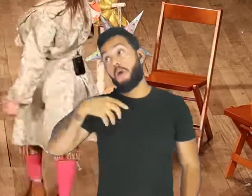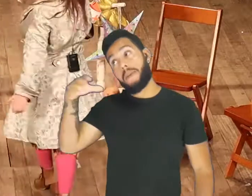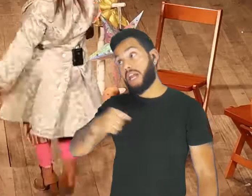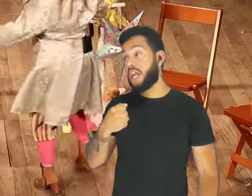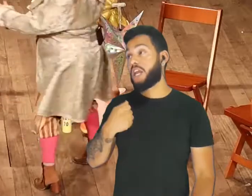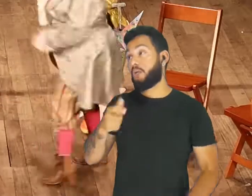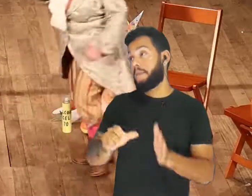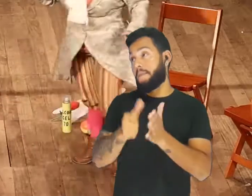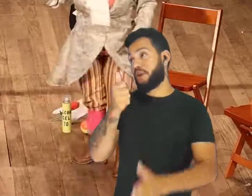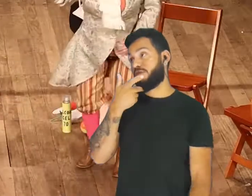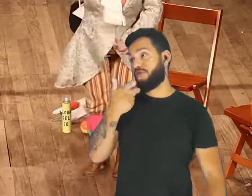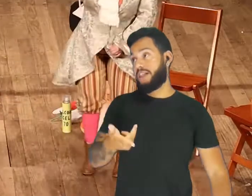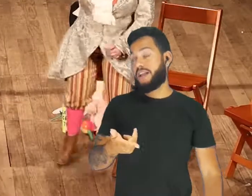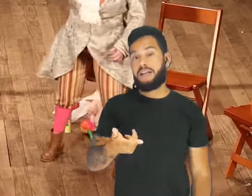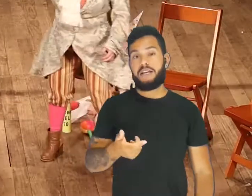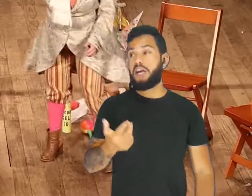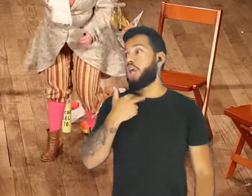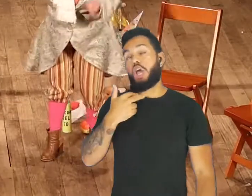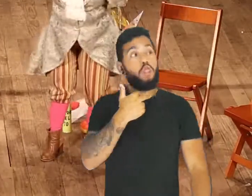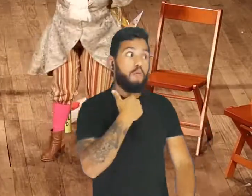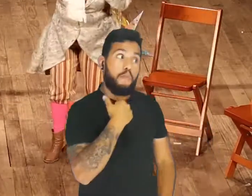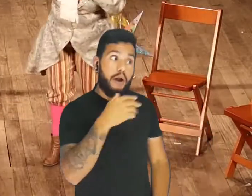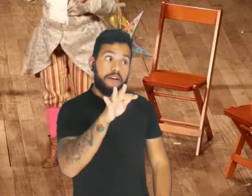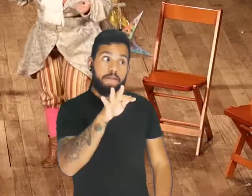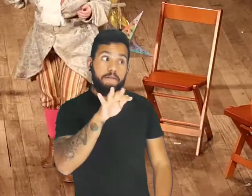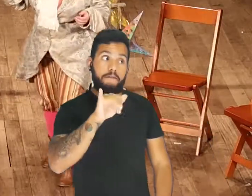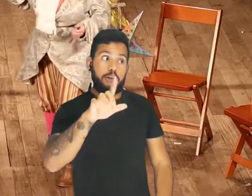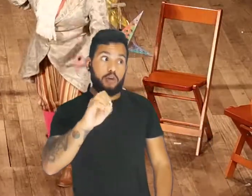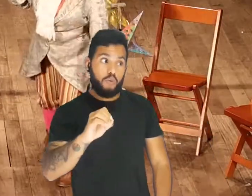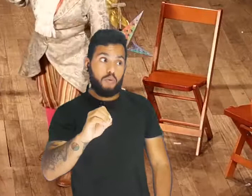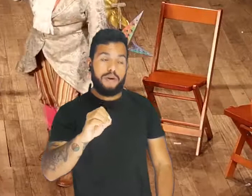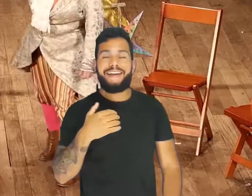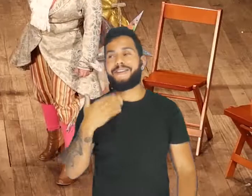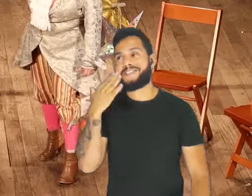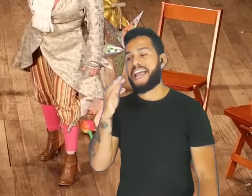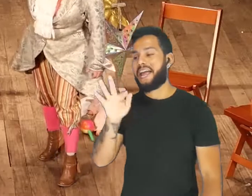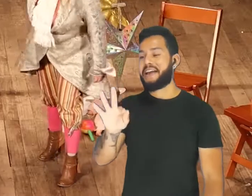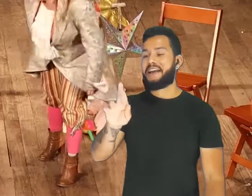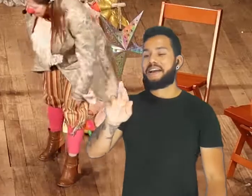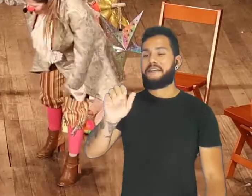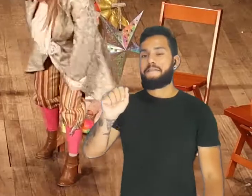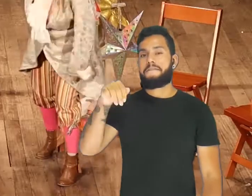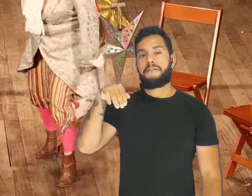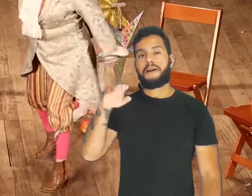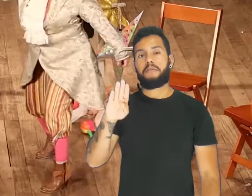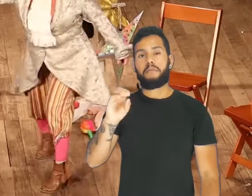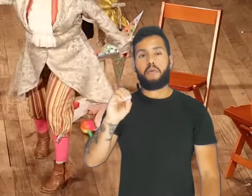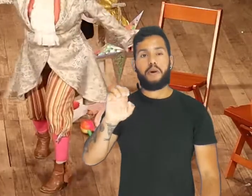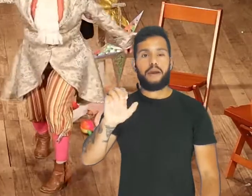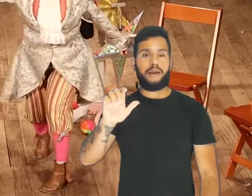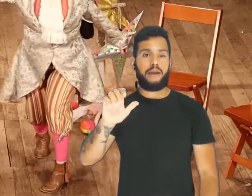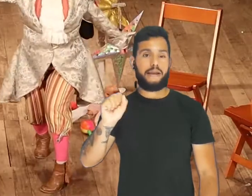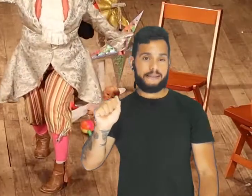falei. Mas eu falei. Não, mas figo. Eu peguei, eu ia falar figo. Não pode falar mais figo agora. Eu ia falar figo. Não pode mais falar